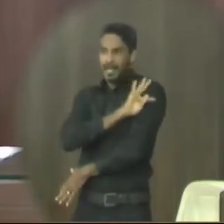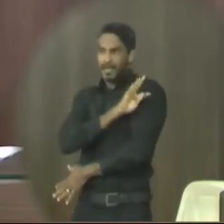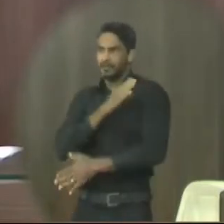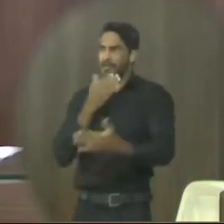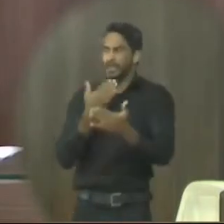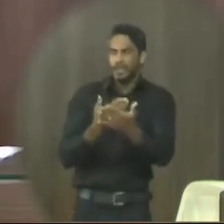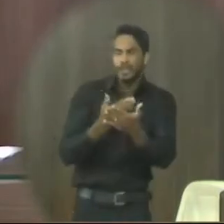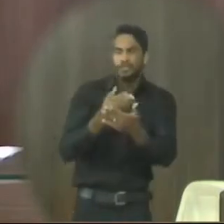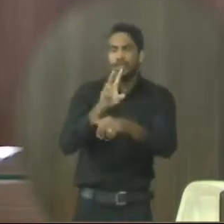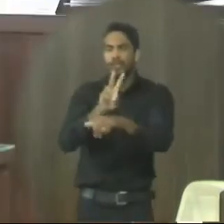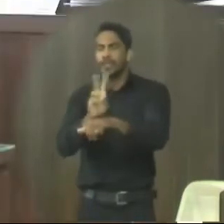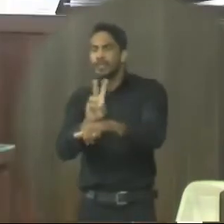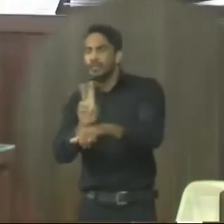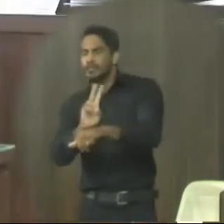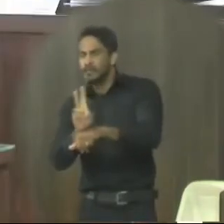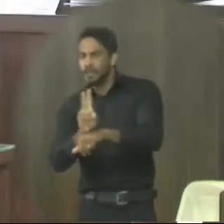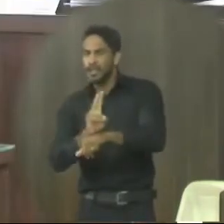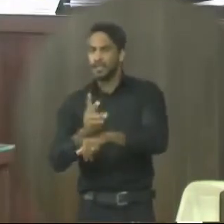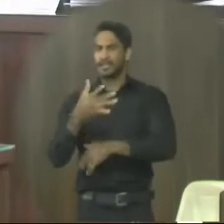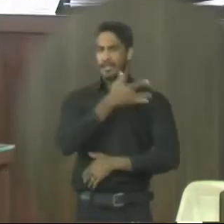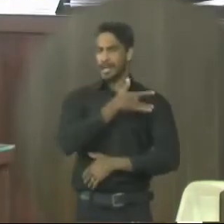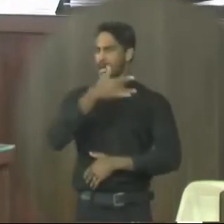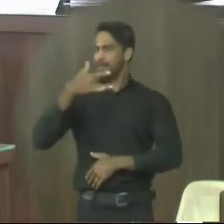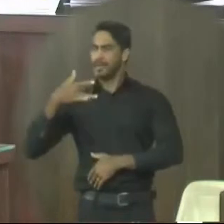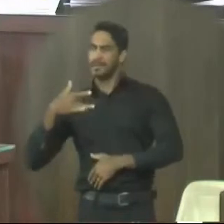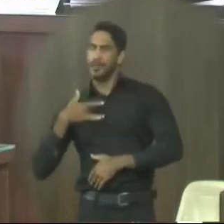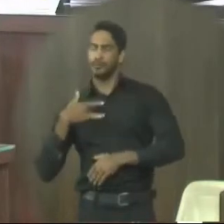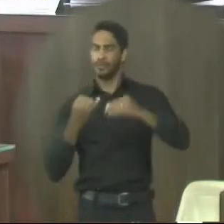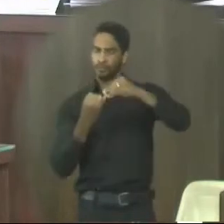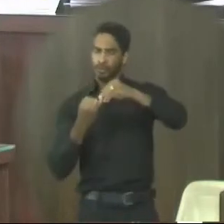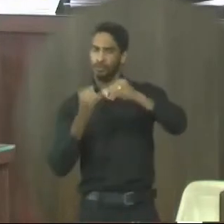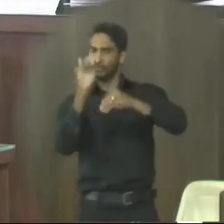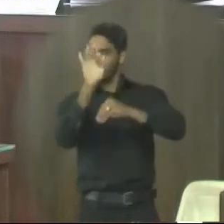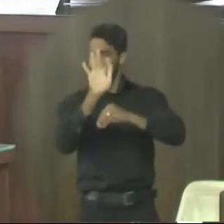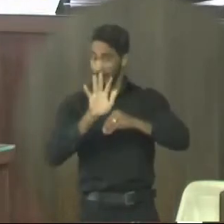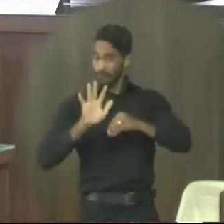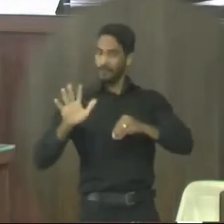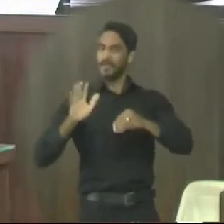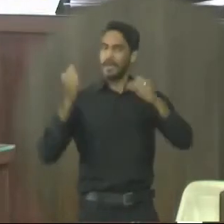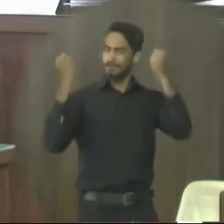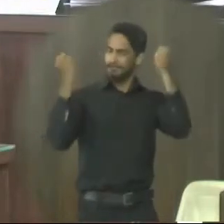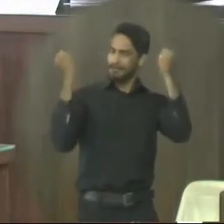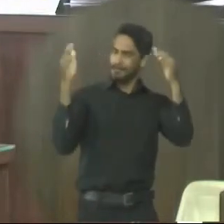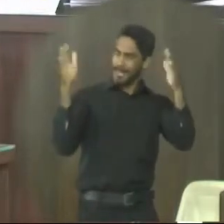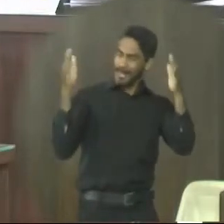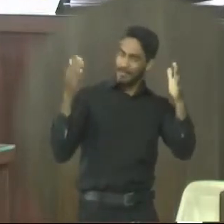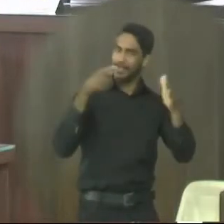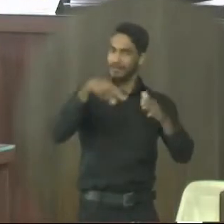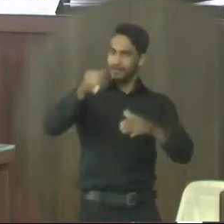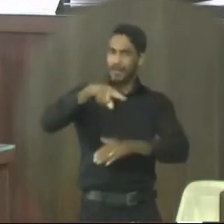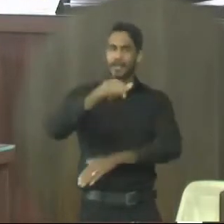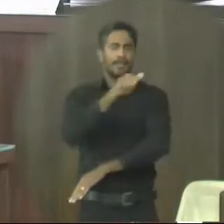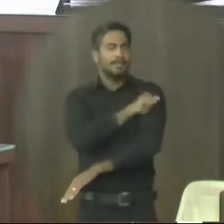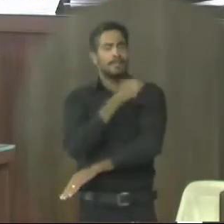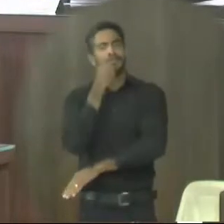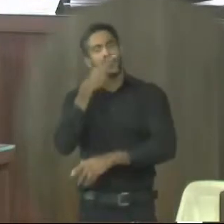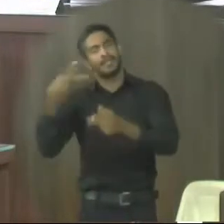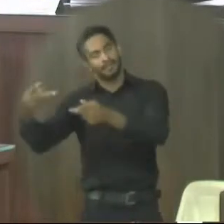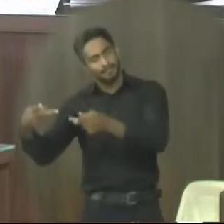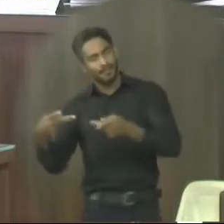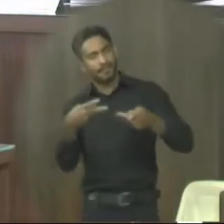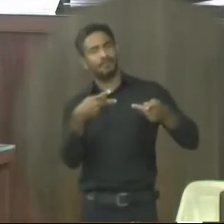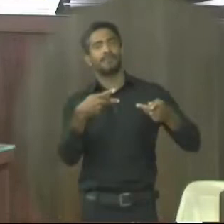em saúde do Instituto Federal aqui na frente da Câmara. Uma saudação especial a vocês, alunos, sejam todos